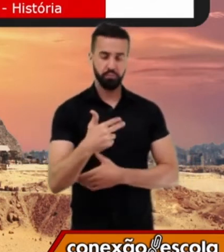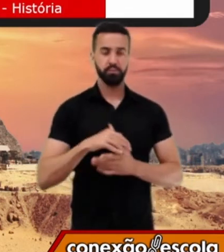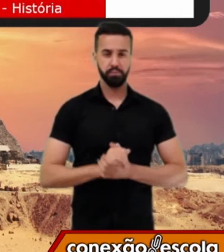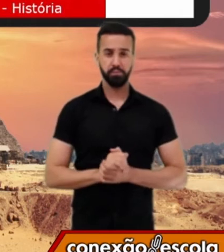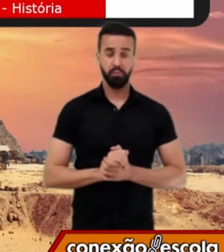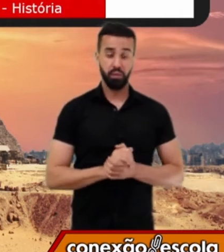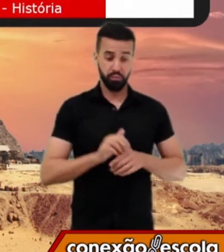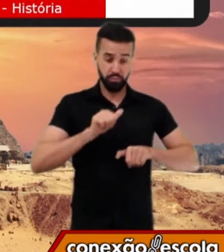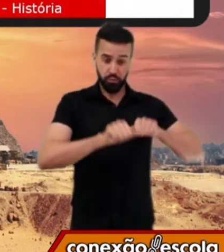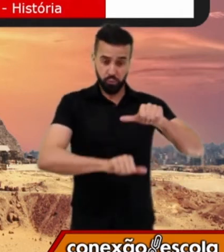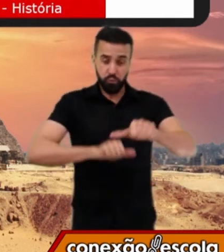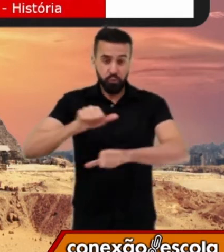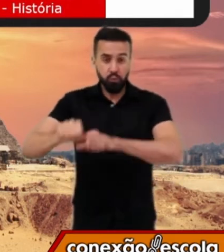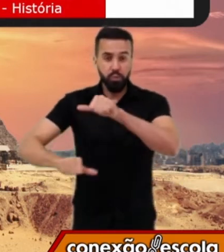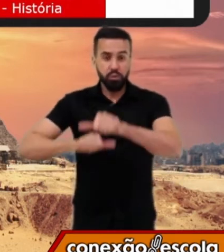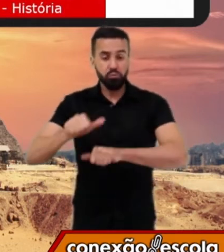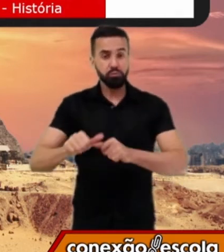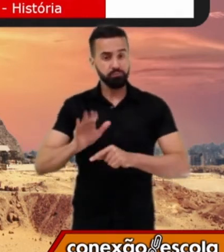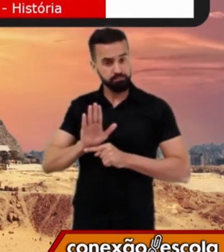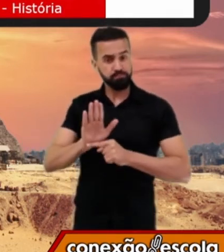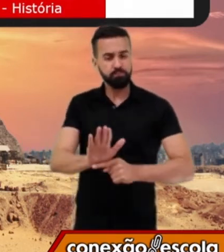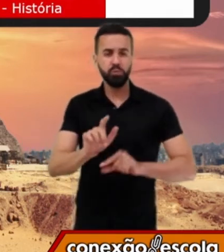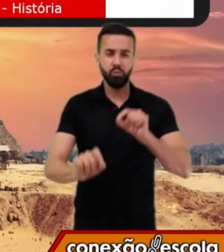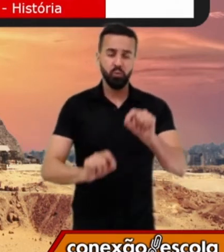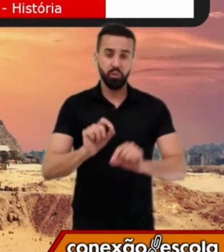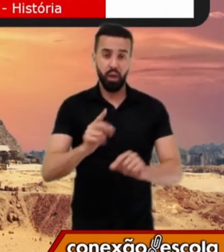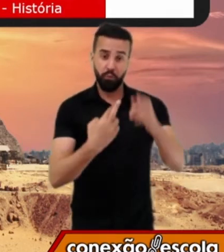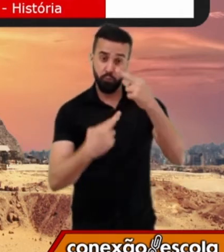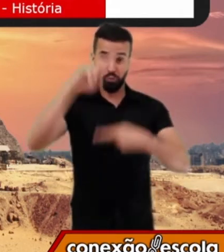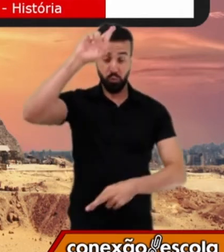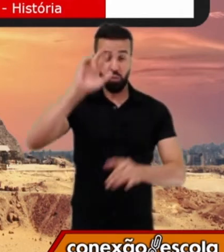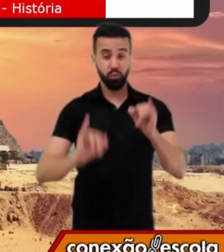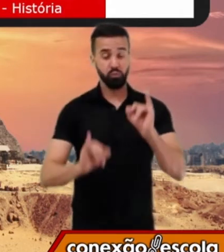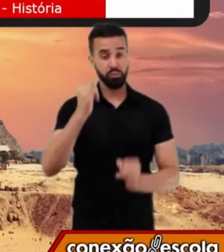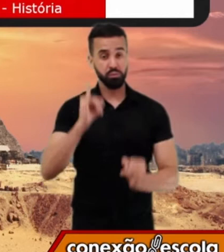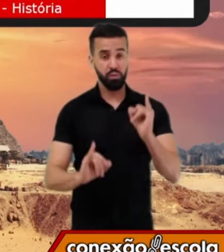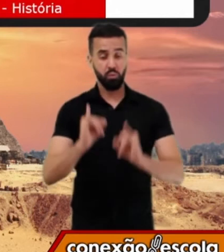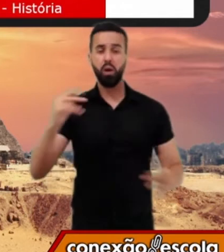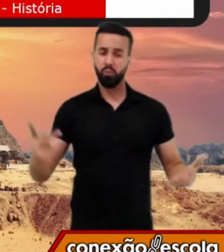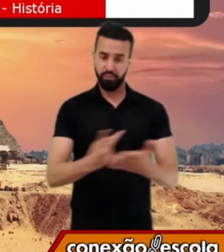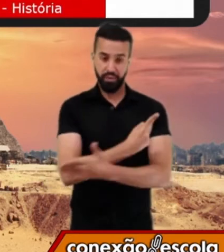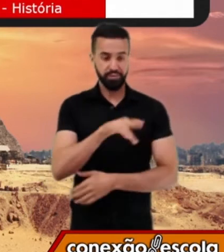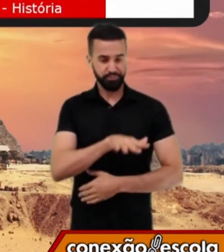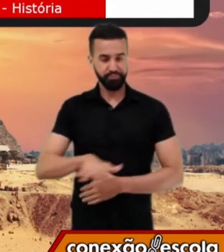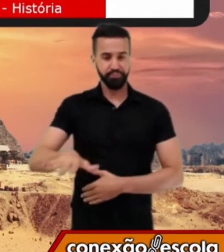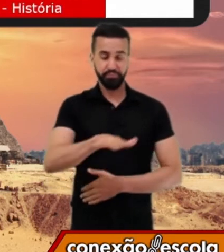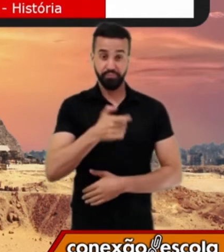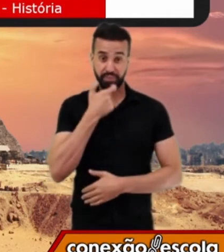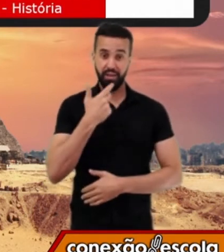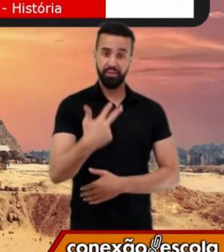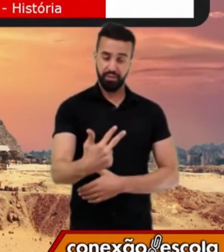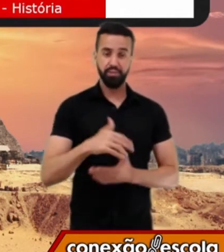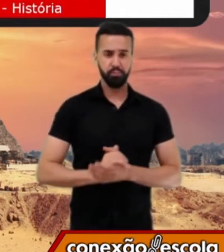transformações favorecem grandemente para que a Revolução Industrial aconteça na Inglaterra. O momento era